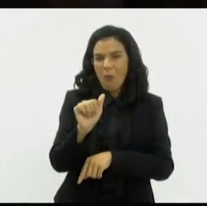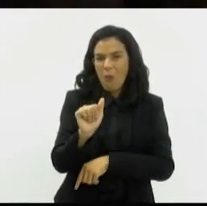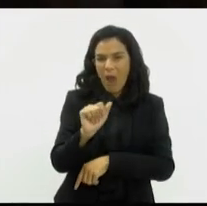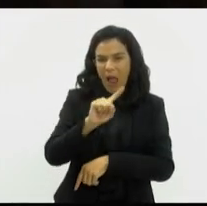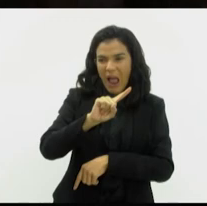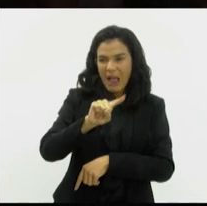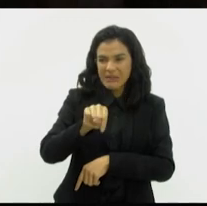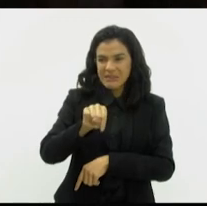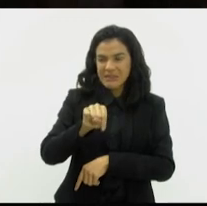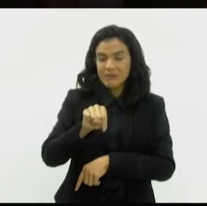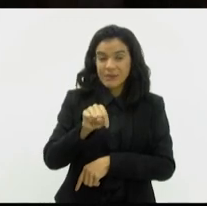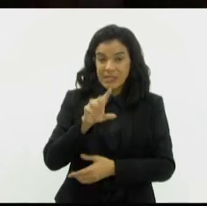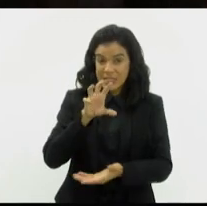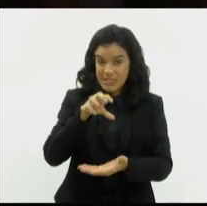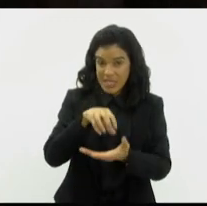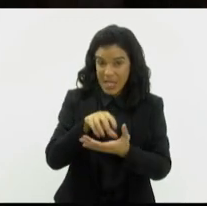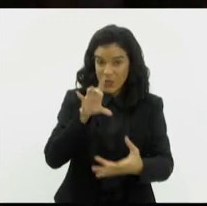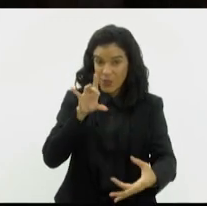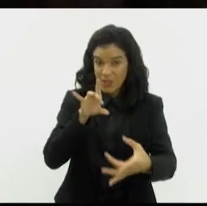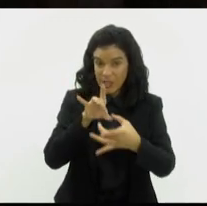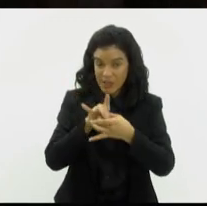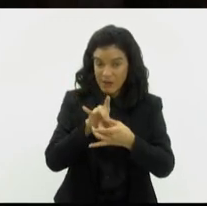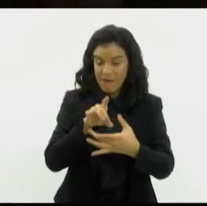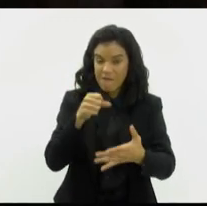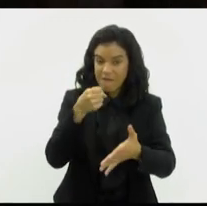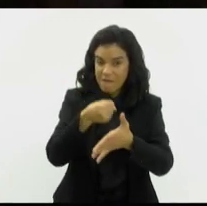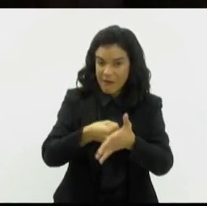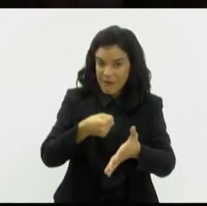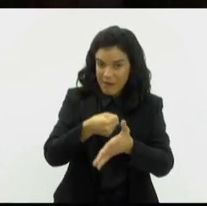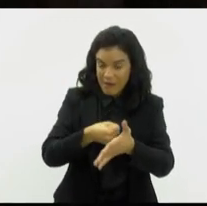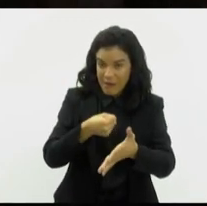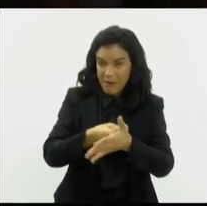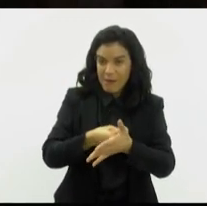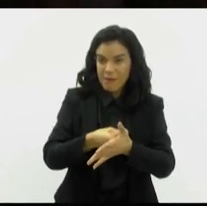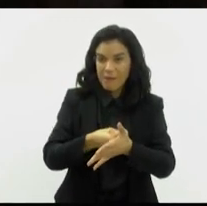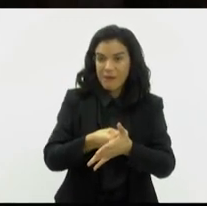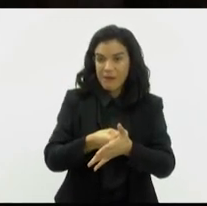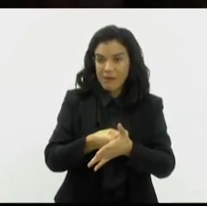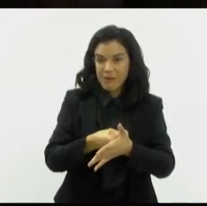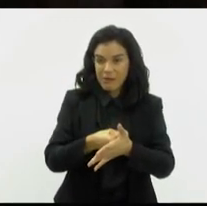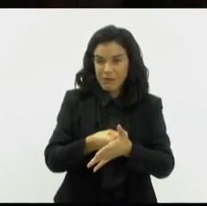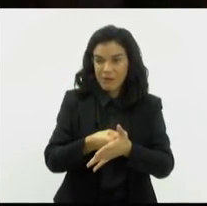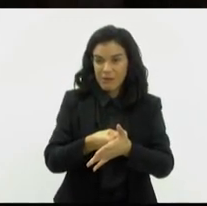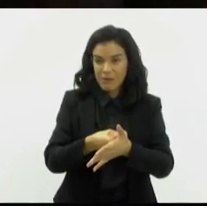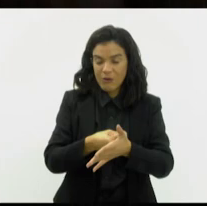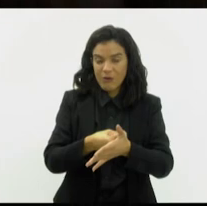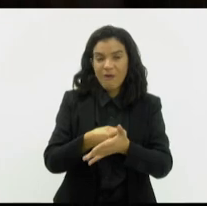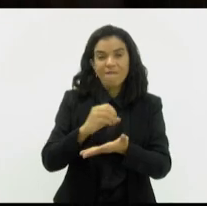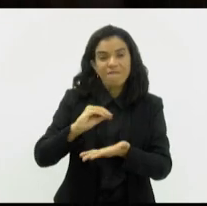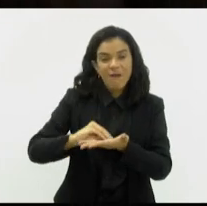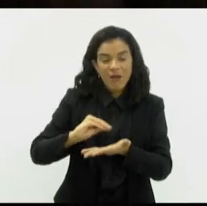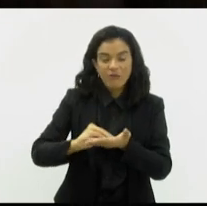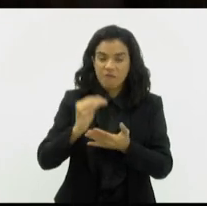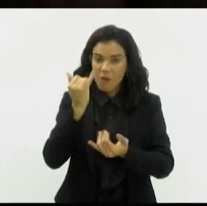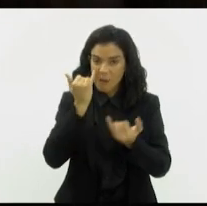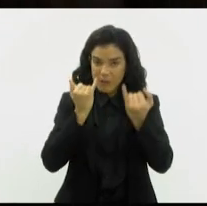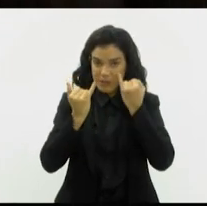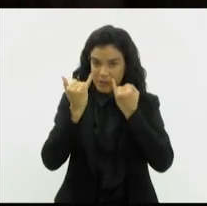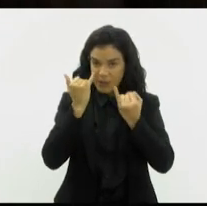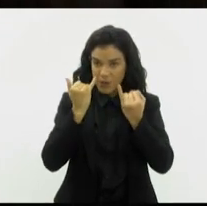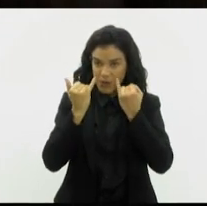existe. Seria Centro Integrado de Enfrentamento da Desinformação. E